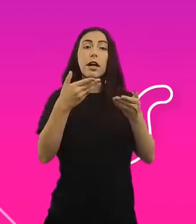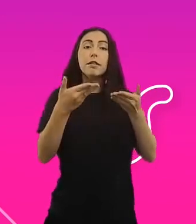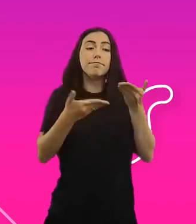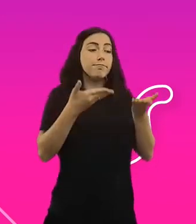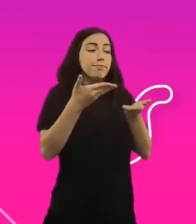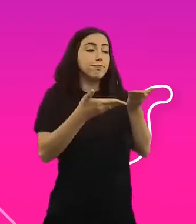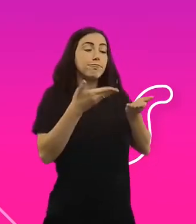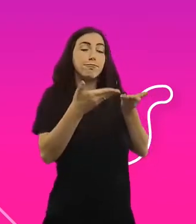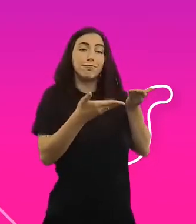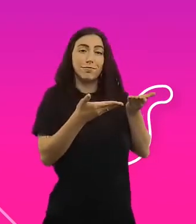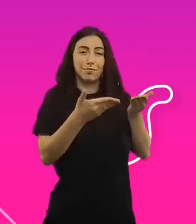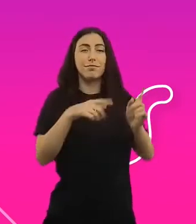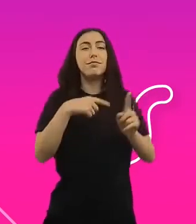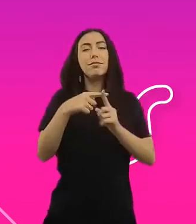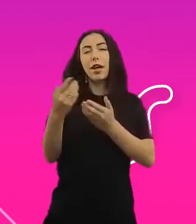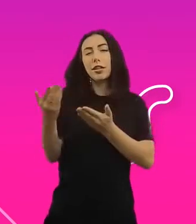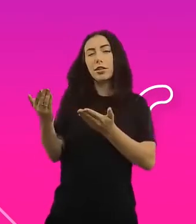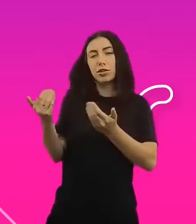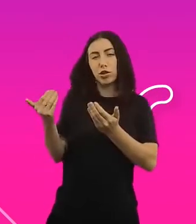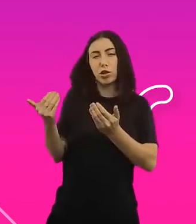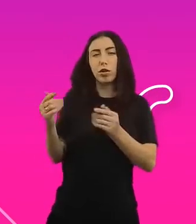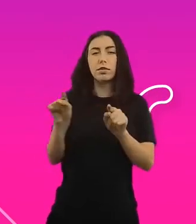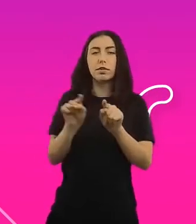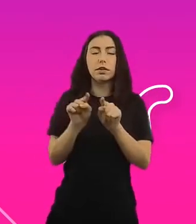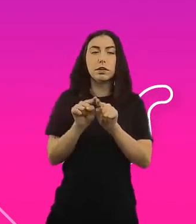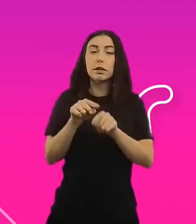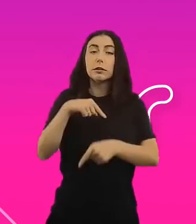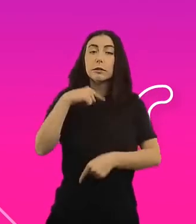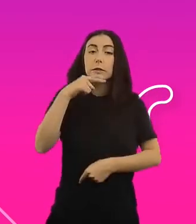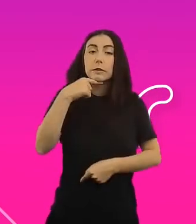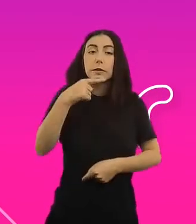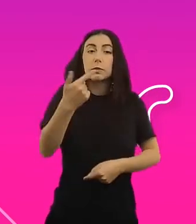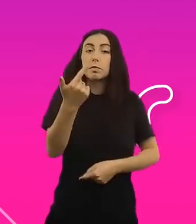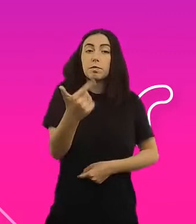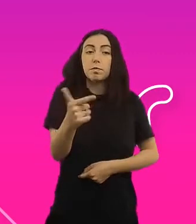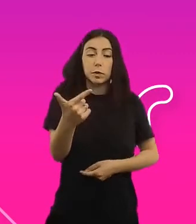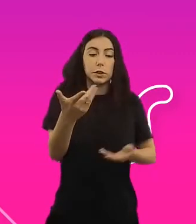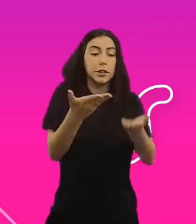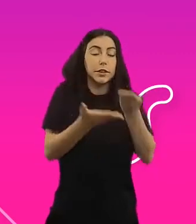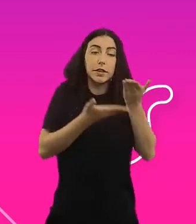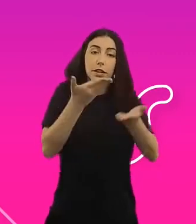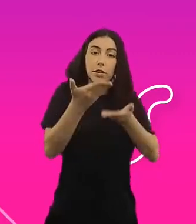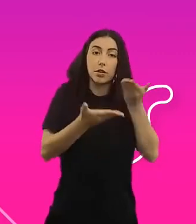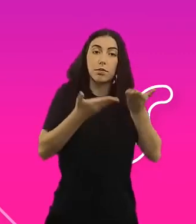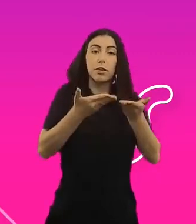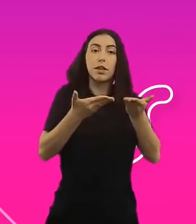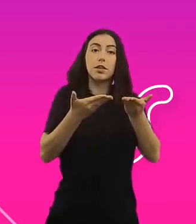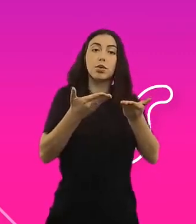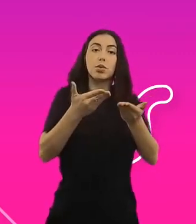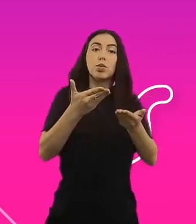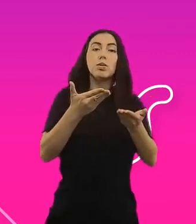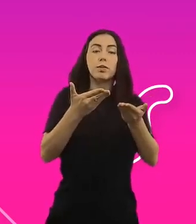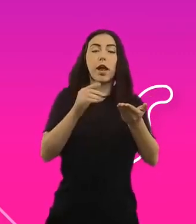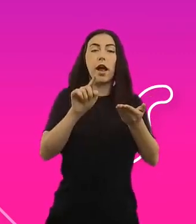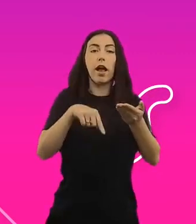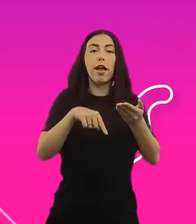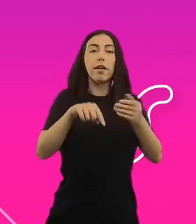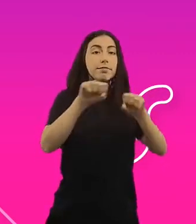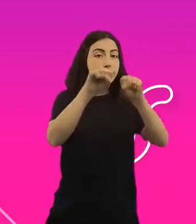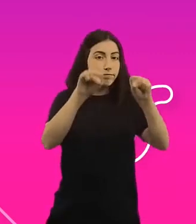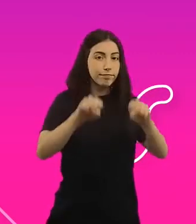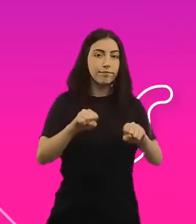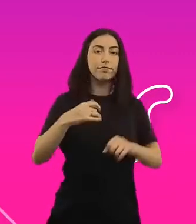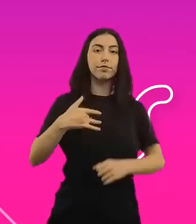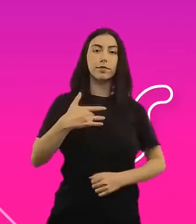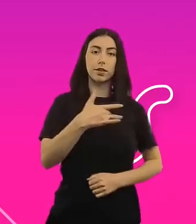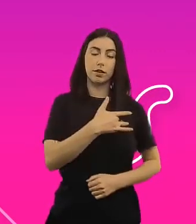jovens também, né? Jovens não estão conseguindo atendimento na rede de saúde. Então, aqui nós vamos uni-las à rede de apoio, por